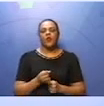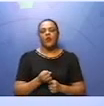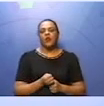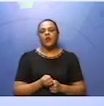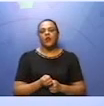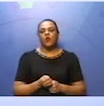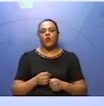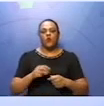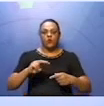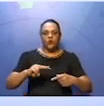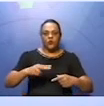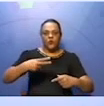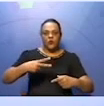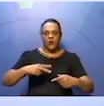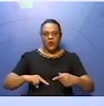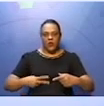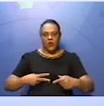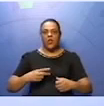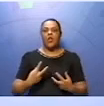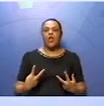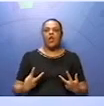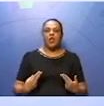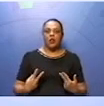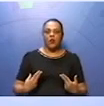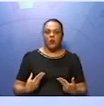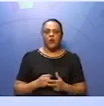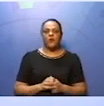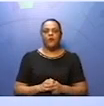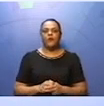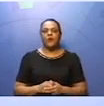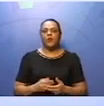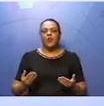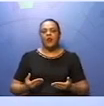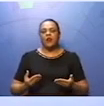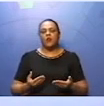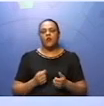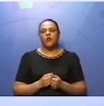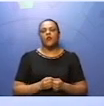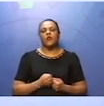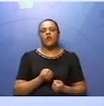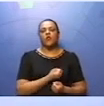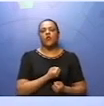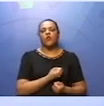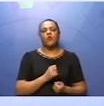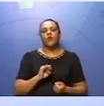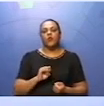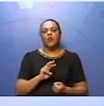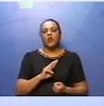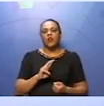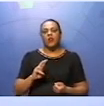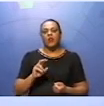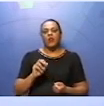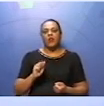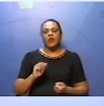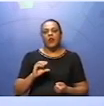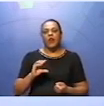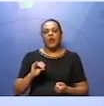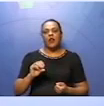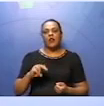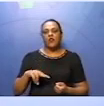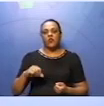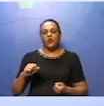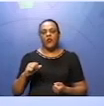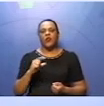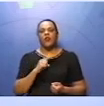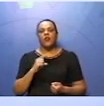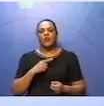índices iguais. Agora, é multiplicação e divisão com números irracionais na representação com radical, ou seja, com a chavinha